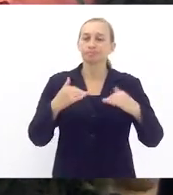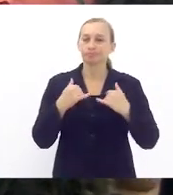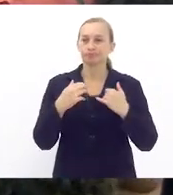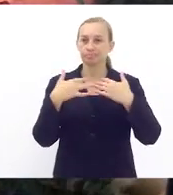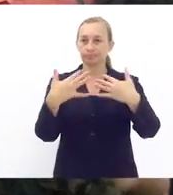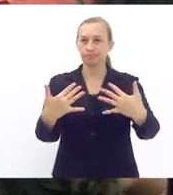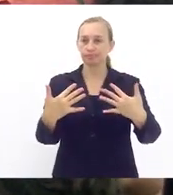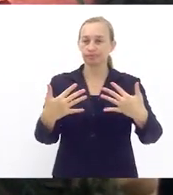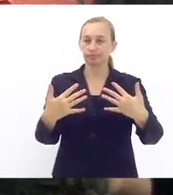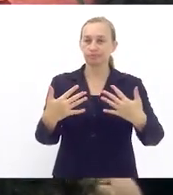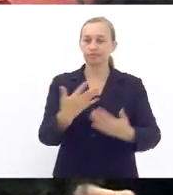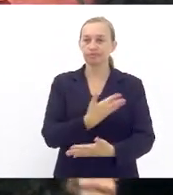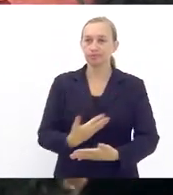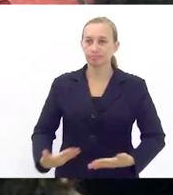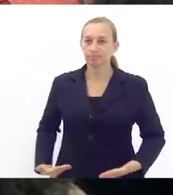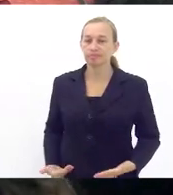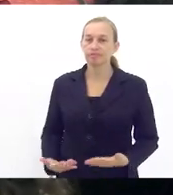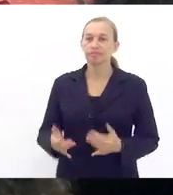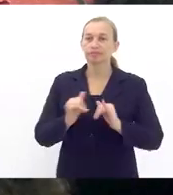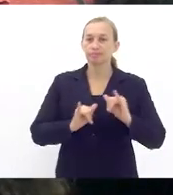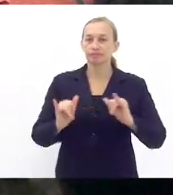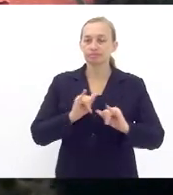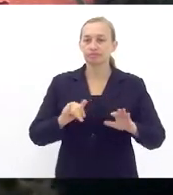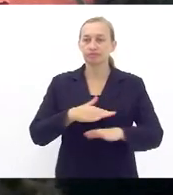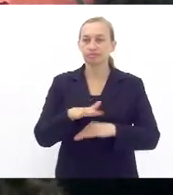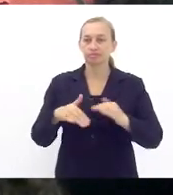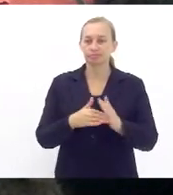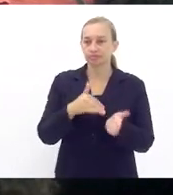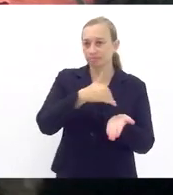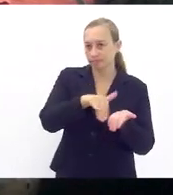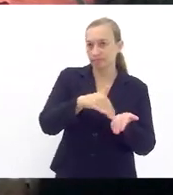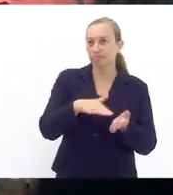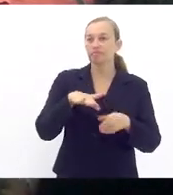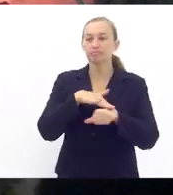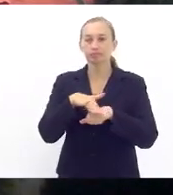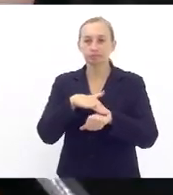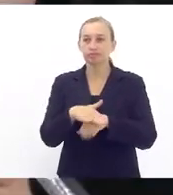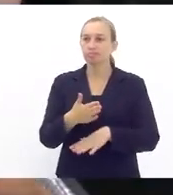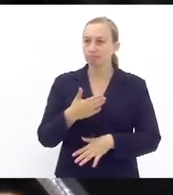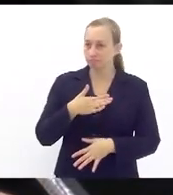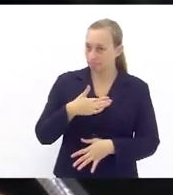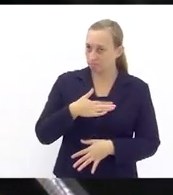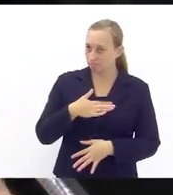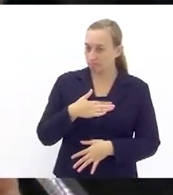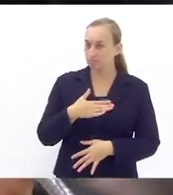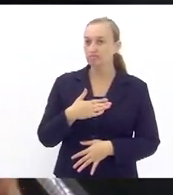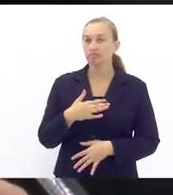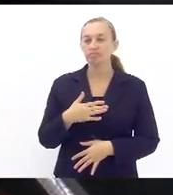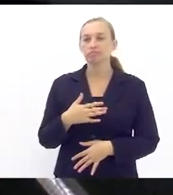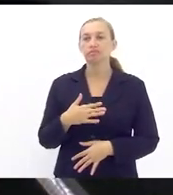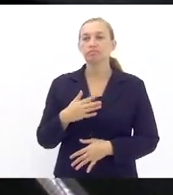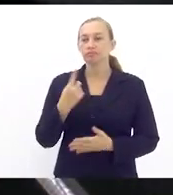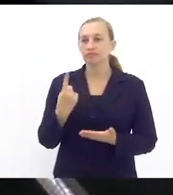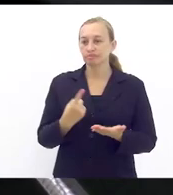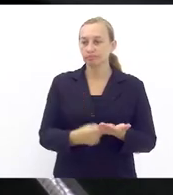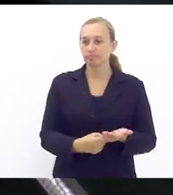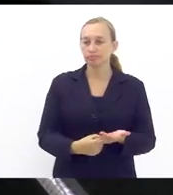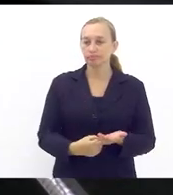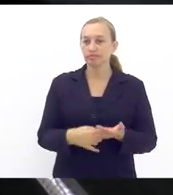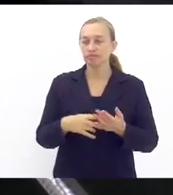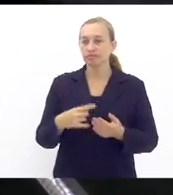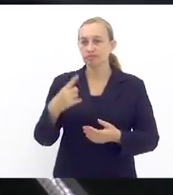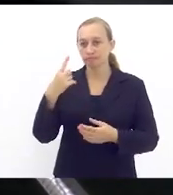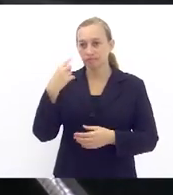nas informamos a todos a secretária conversou comigo de pronto se comprometeu em mandar uma